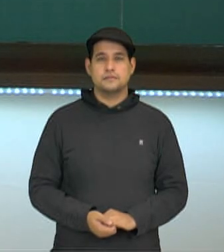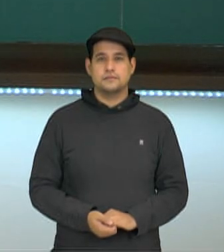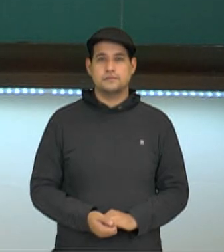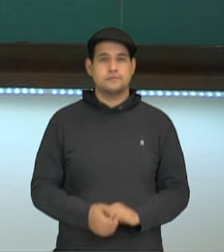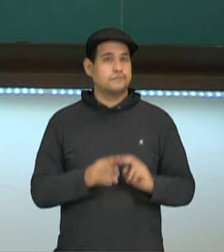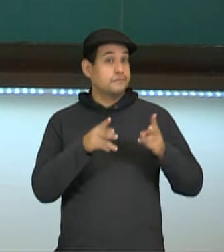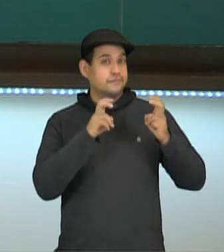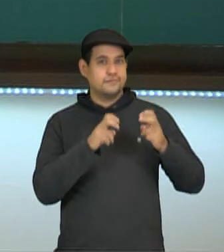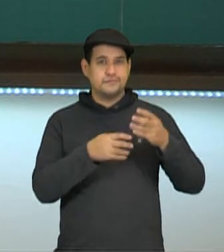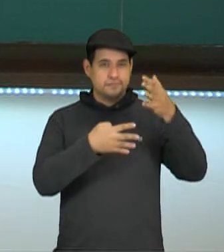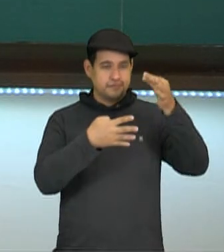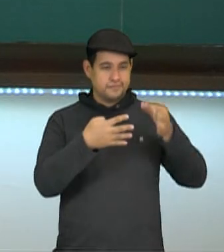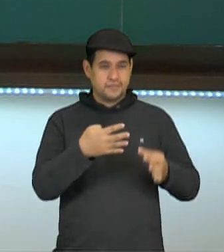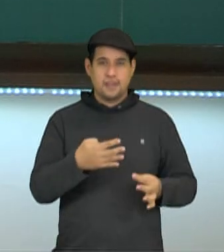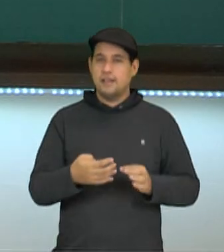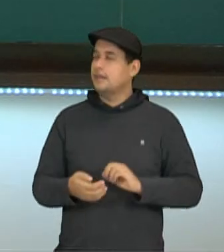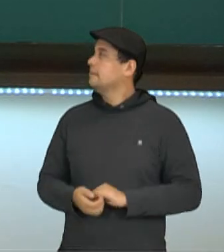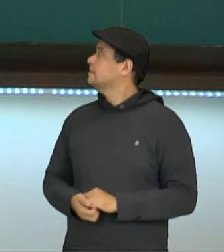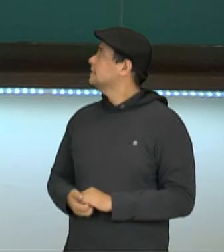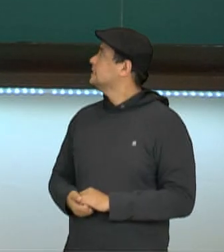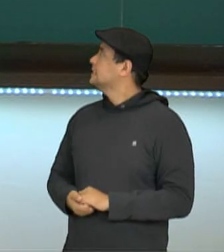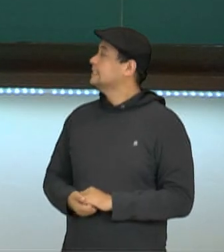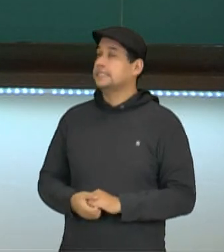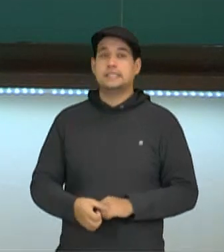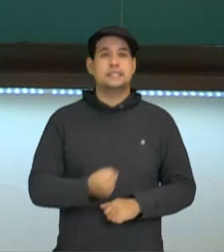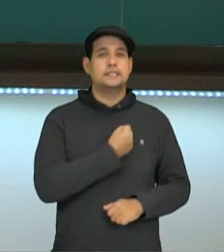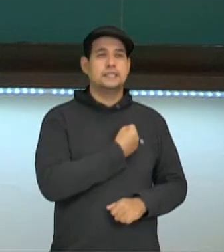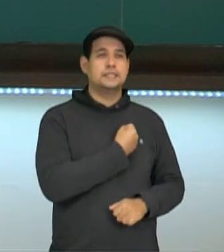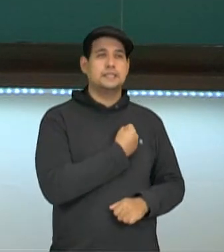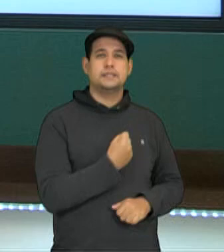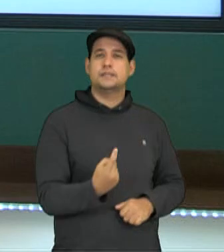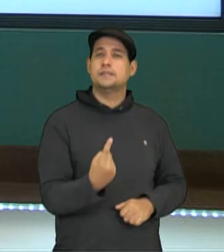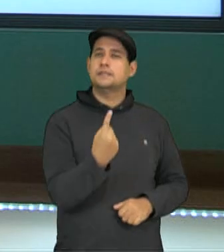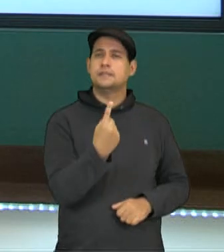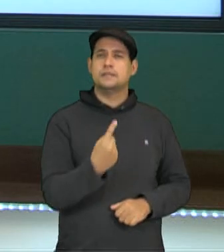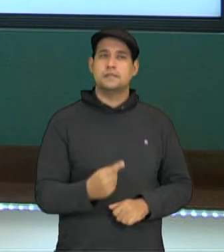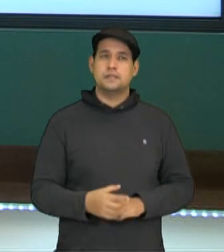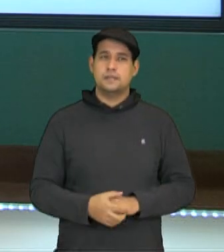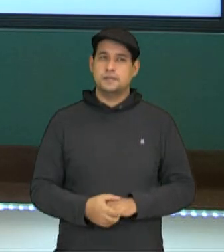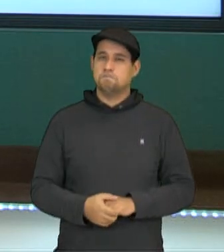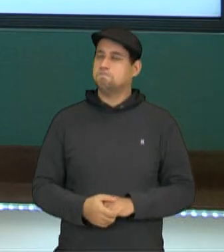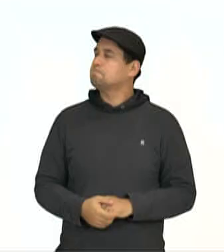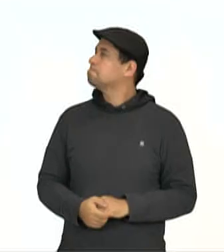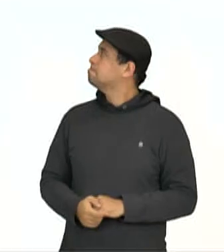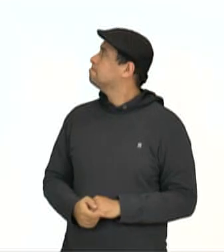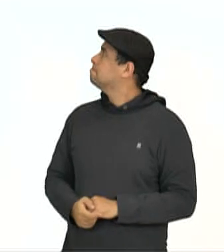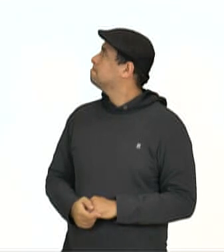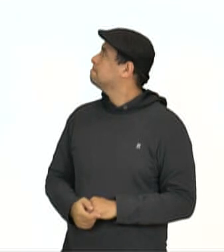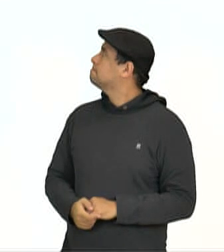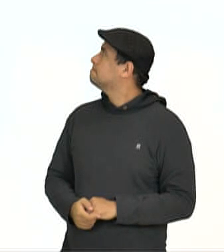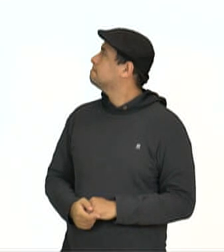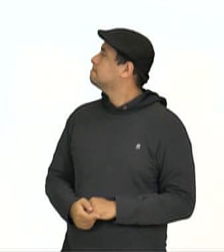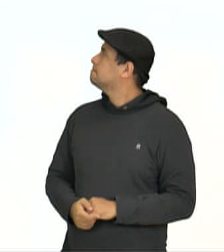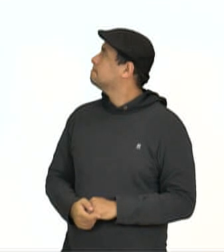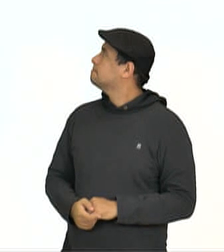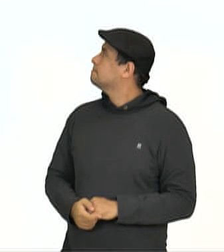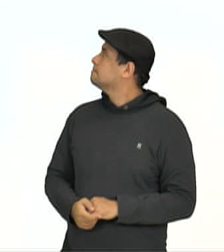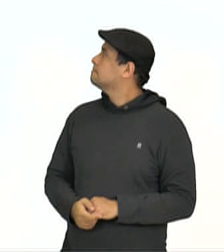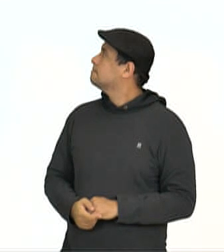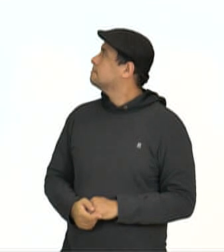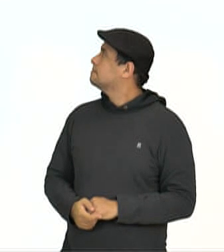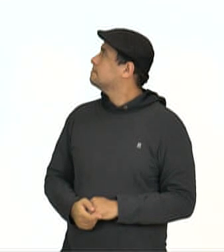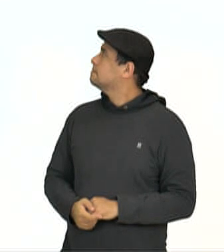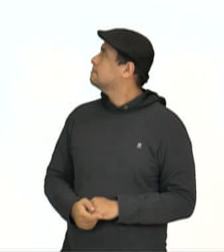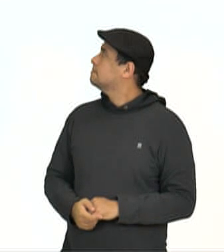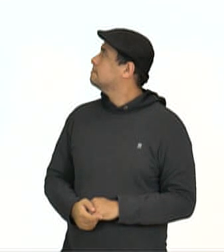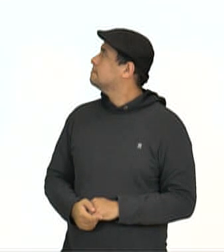Bora checar? Vamos corrigir aqui. Number 1. The title of the text that we are about to read is